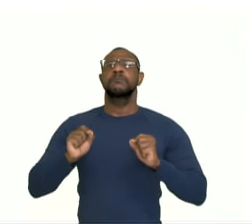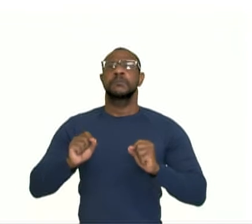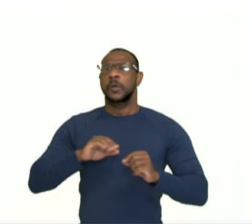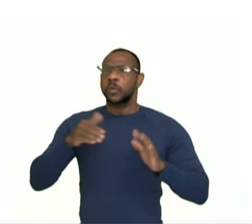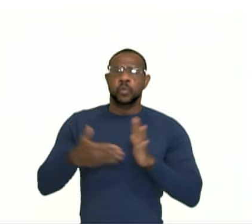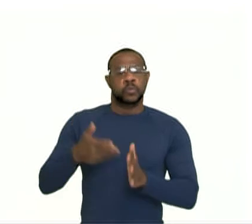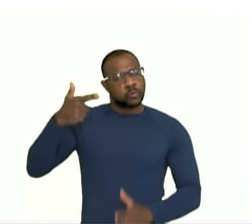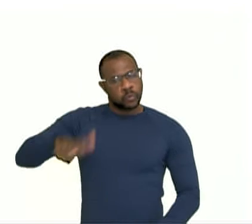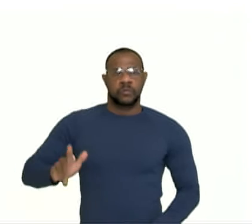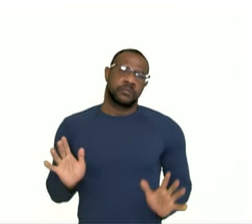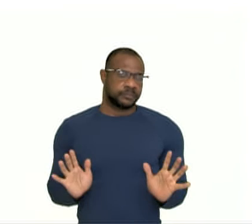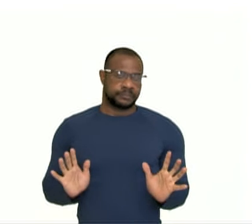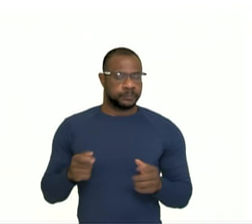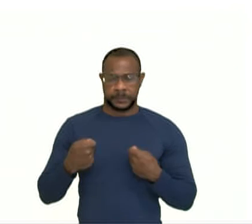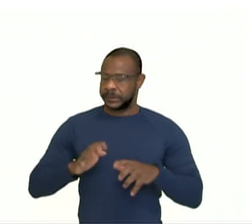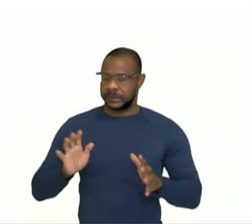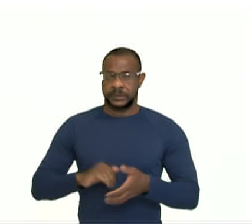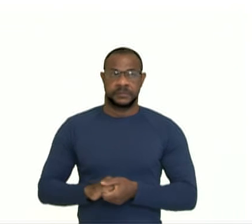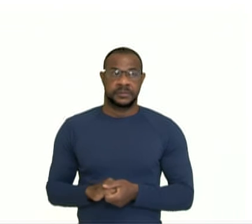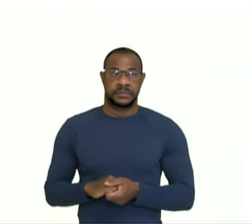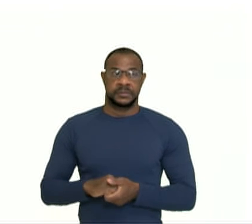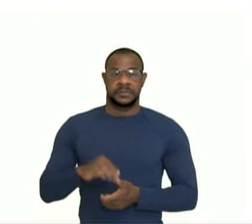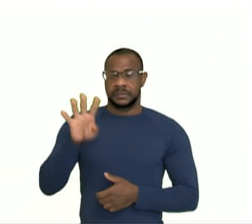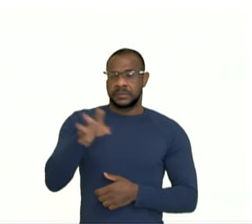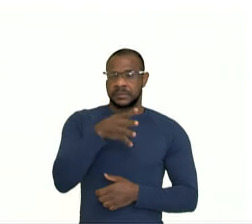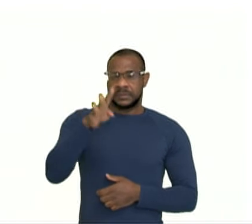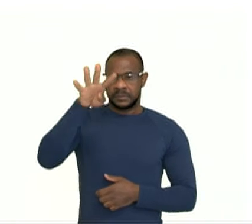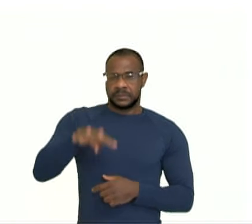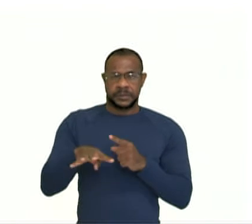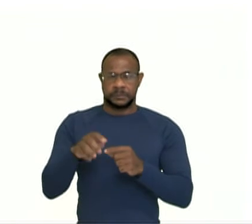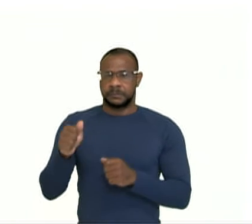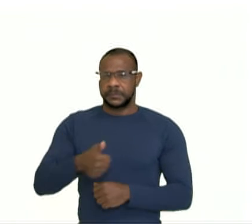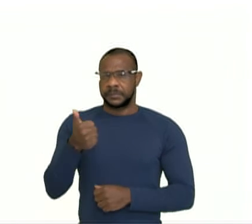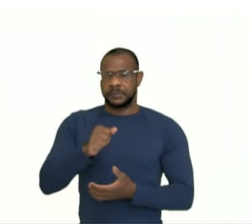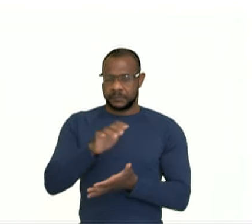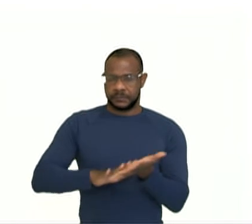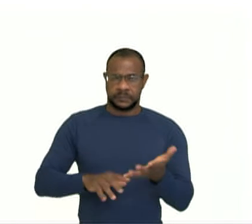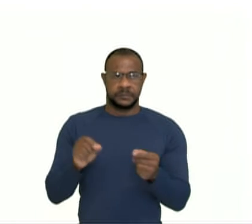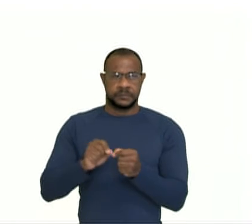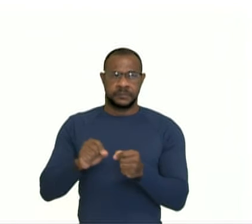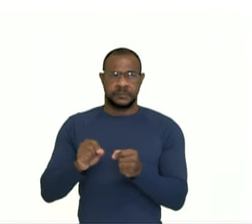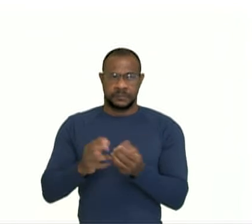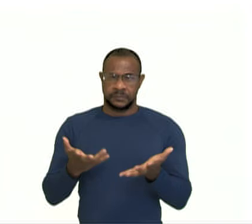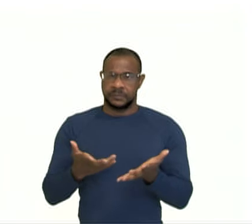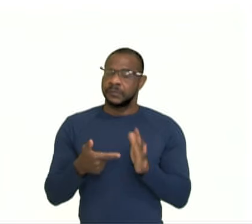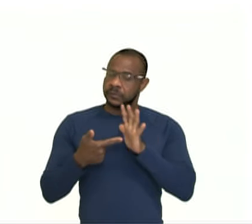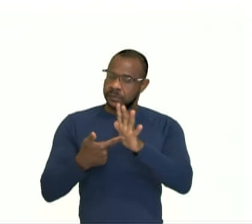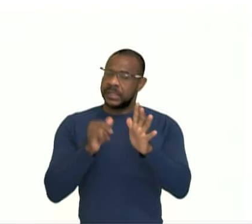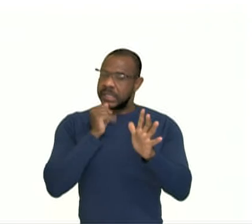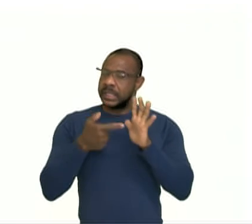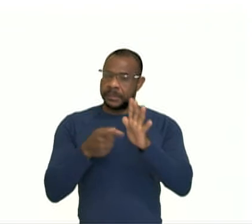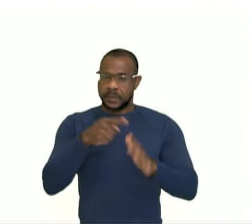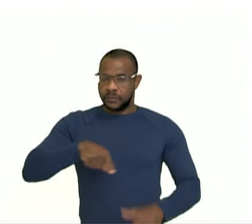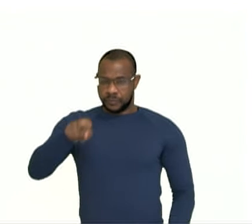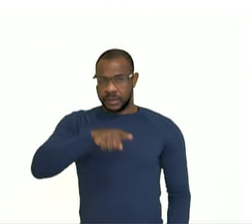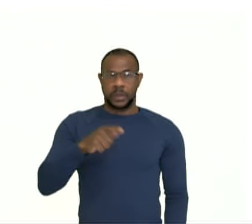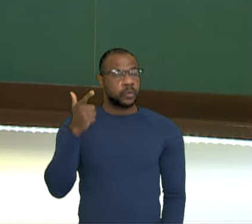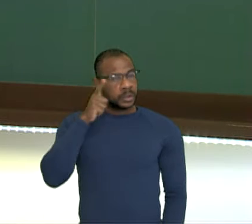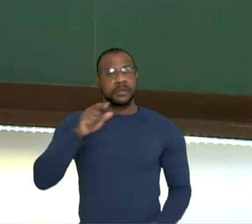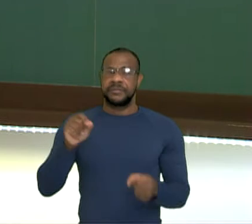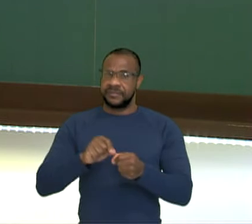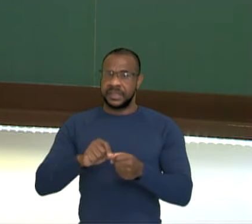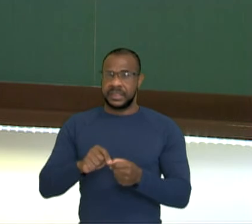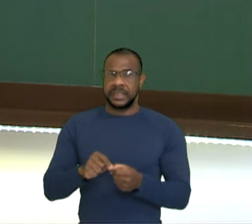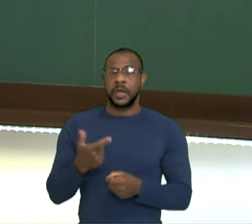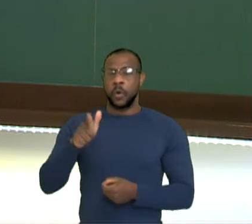tudo novamente, né? Então, aquele primeiro exercício que nós fizemos fica aí de modelo para que você consiga fazer